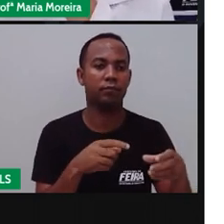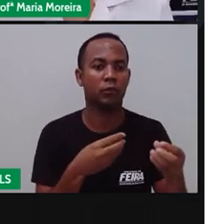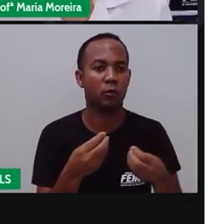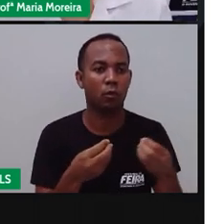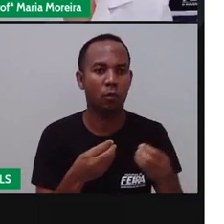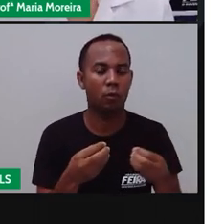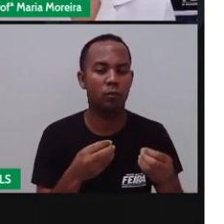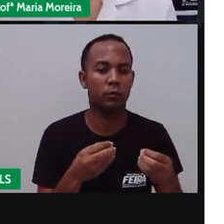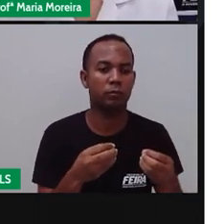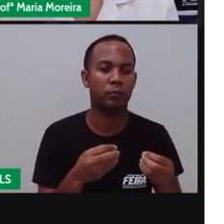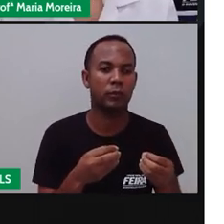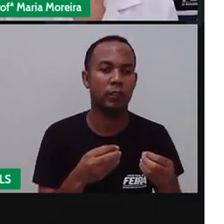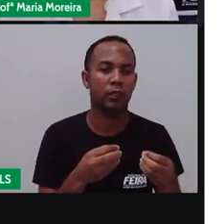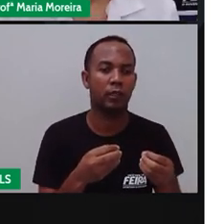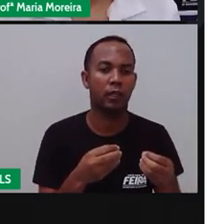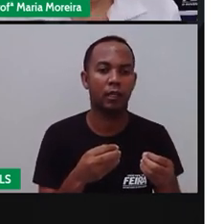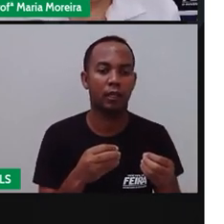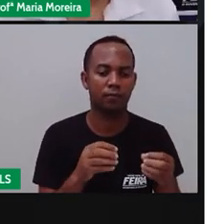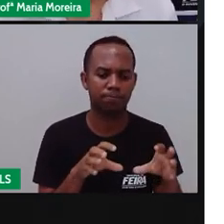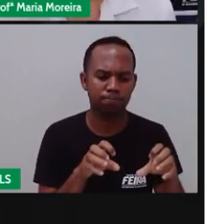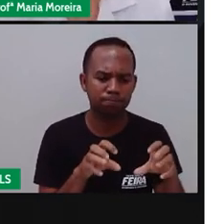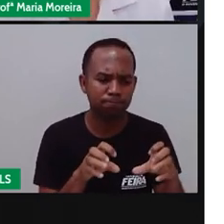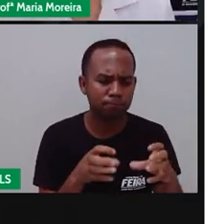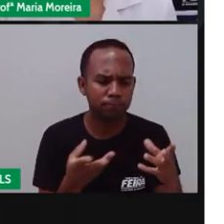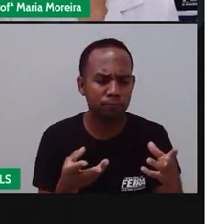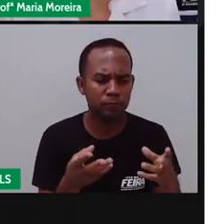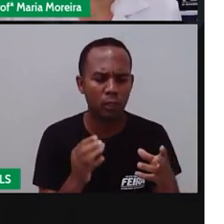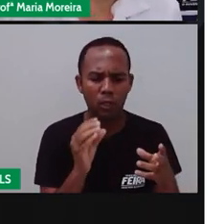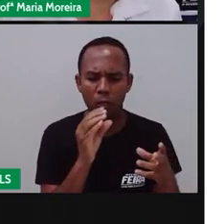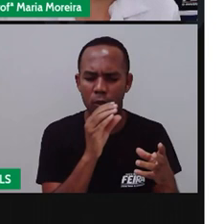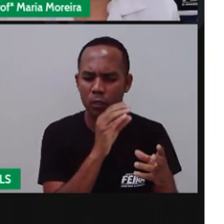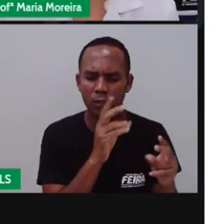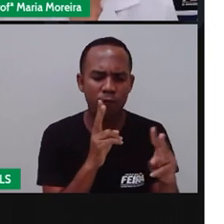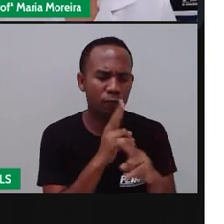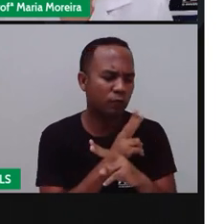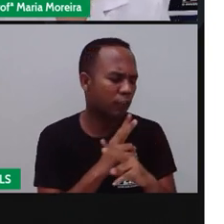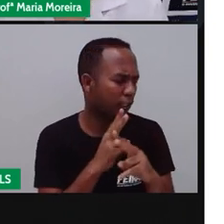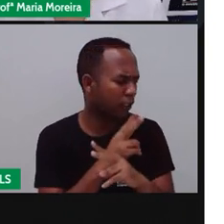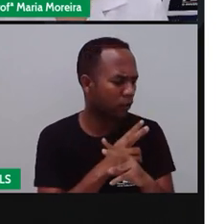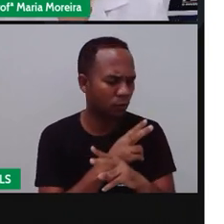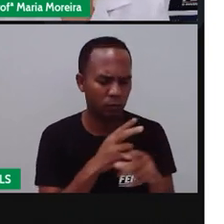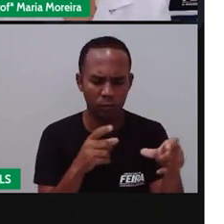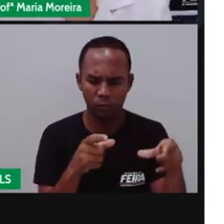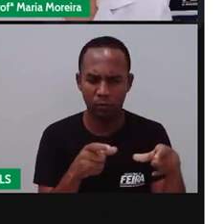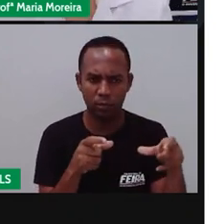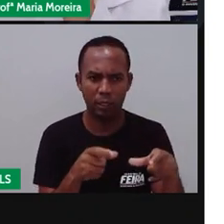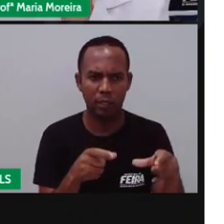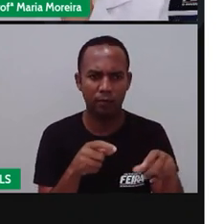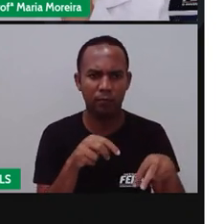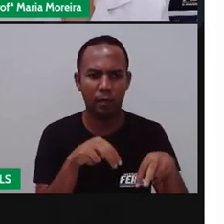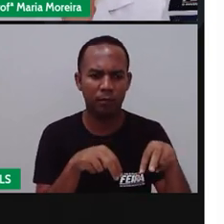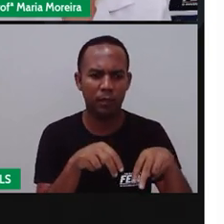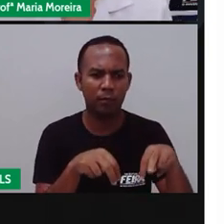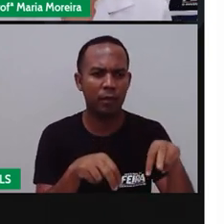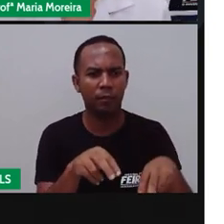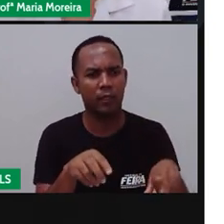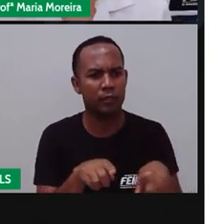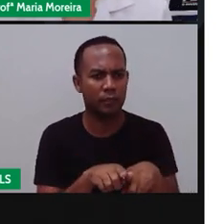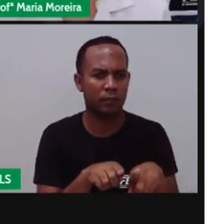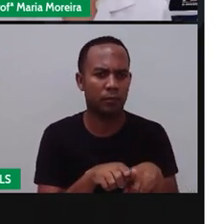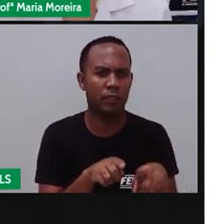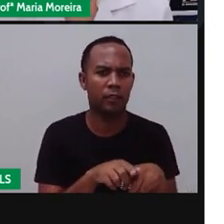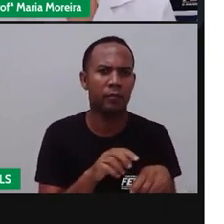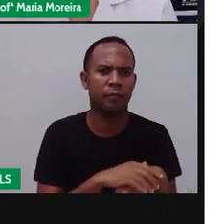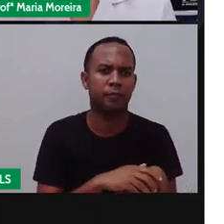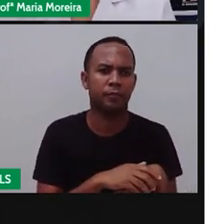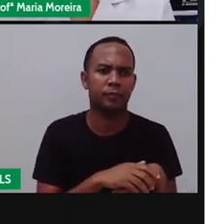A temperatura, a textura do lugar, o vento que você sentiu, o local que você pisou, principalmente se forem